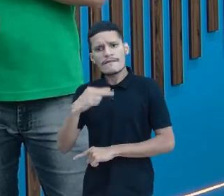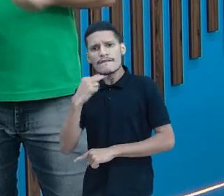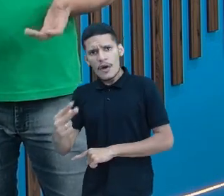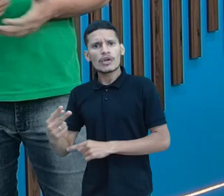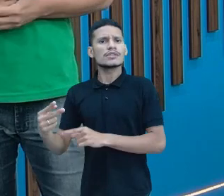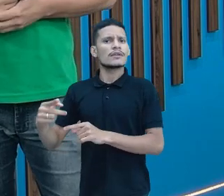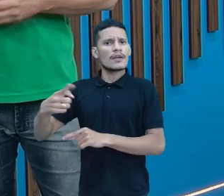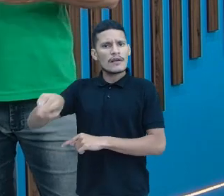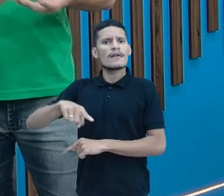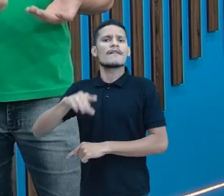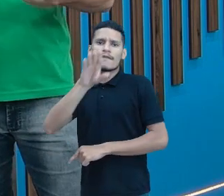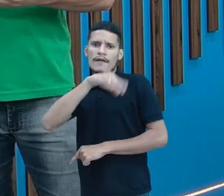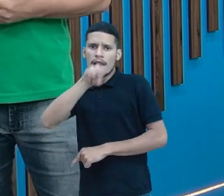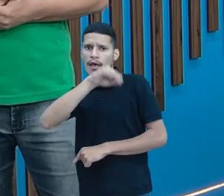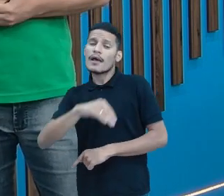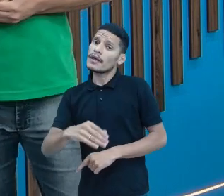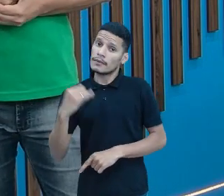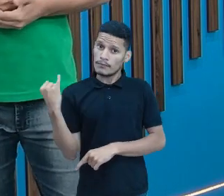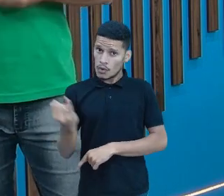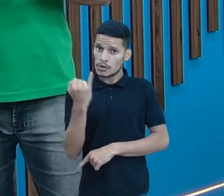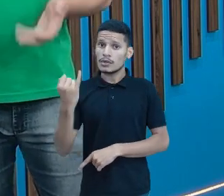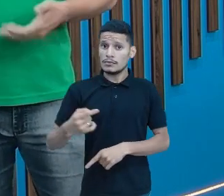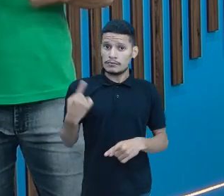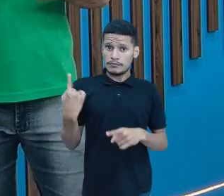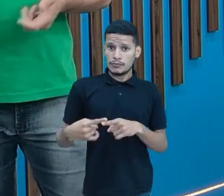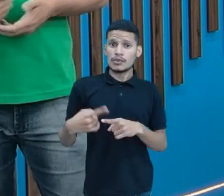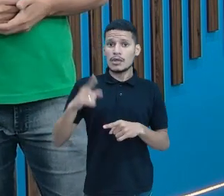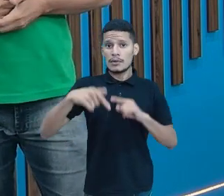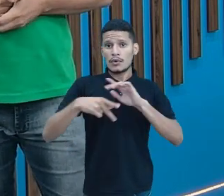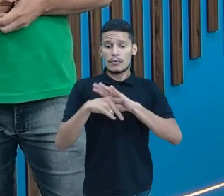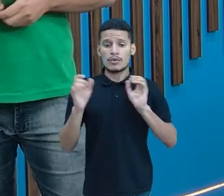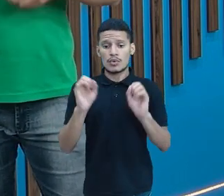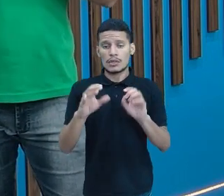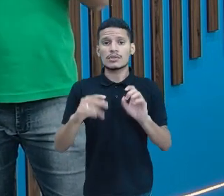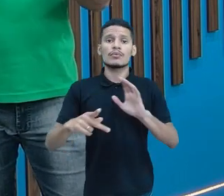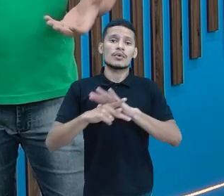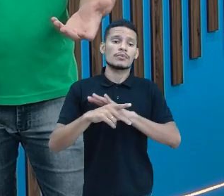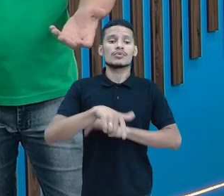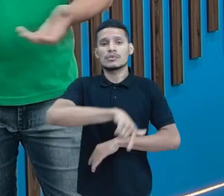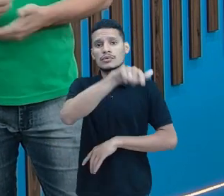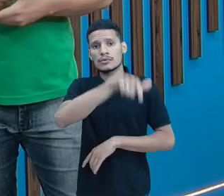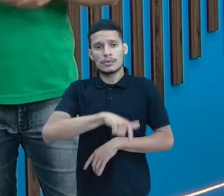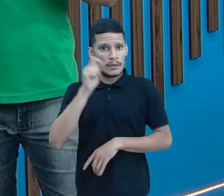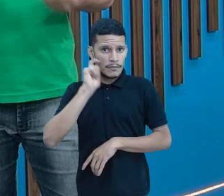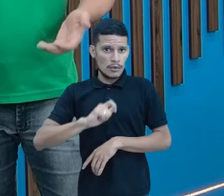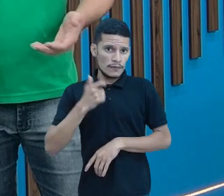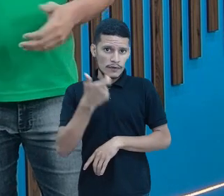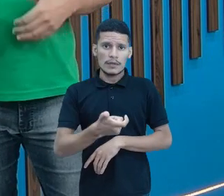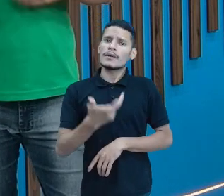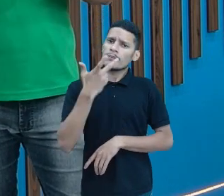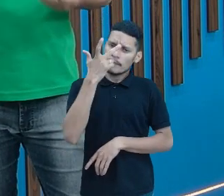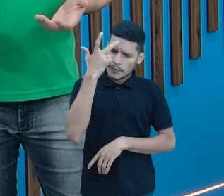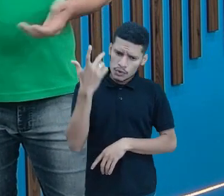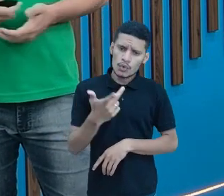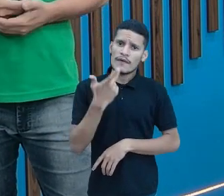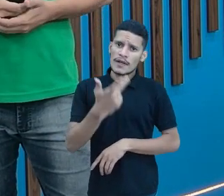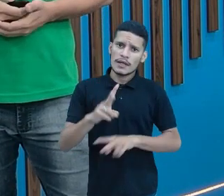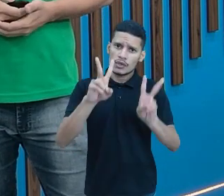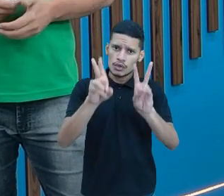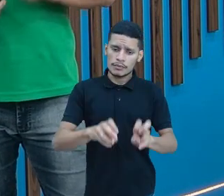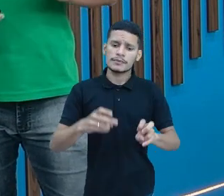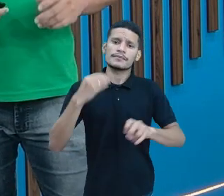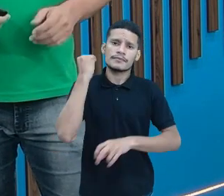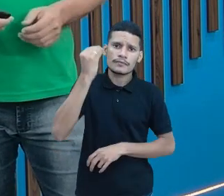que é algo importante, que inclusive é um aspecto dessa educação freiriana. Né? As pessoas precisam falar sobre sua realidade, sobre suas experiências de